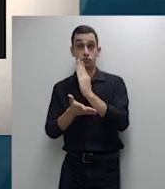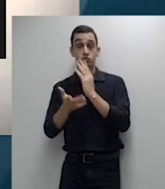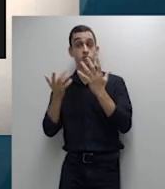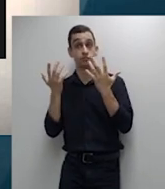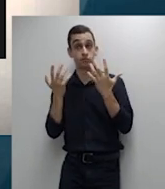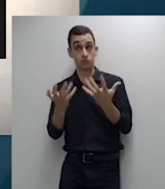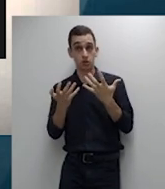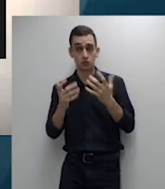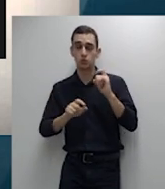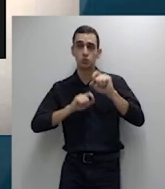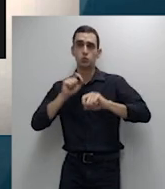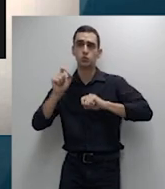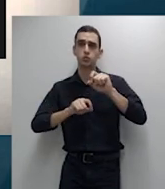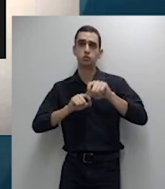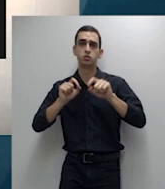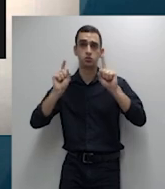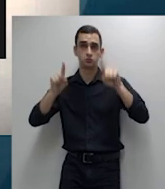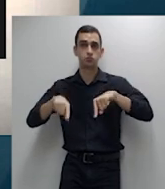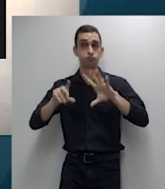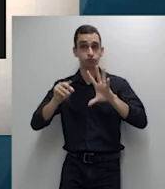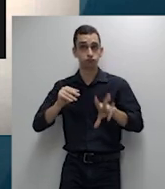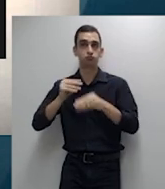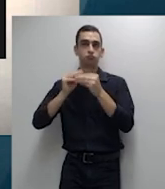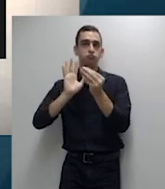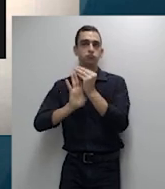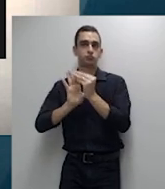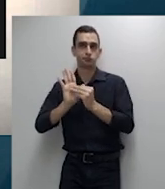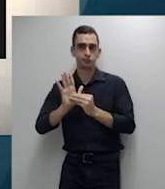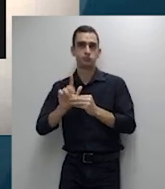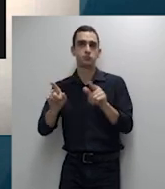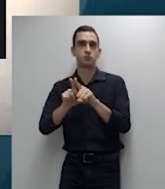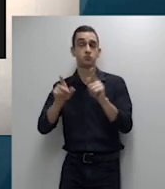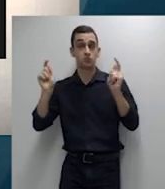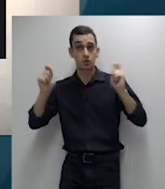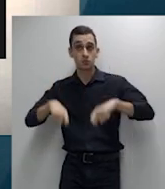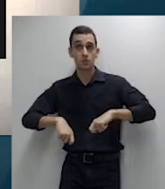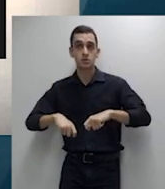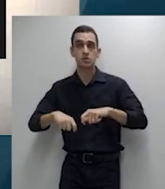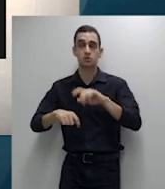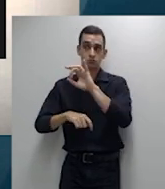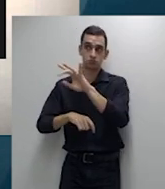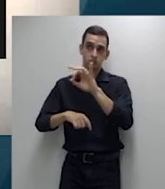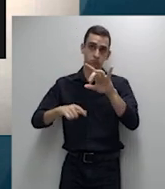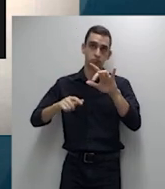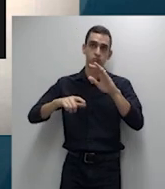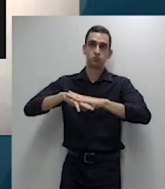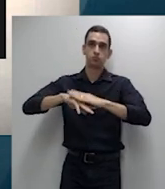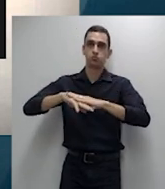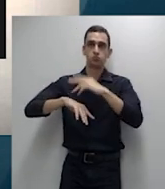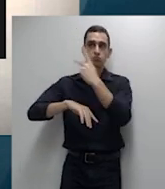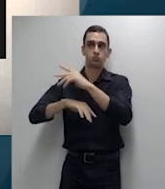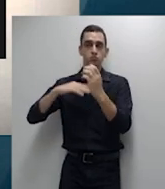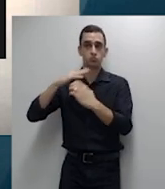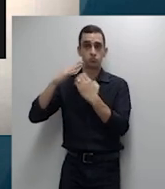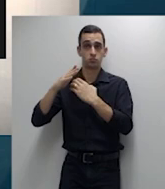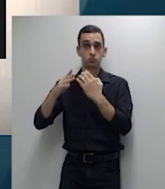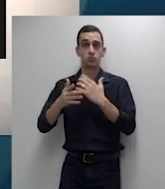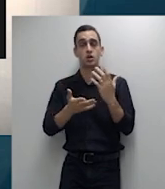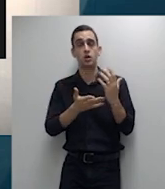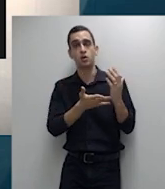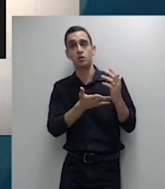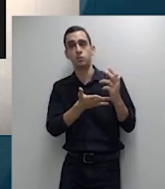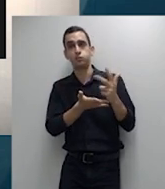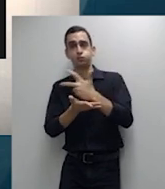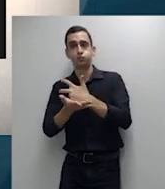incluir Exatamente esse provimento de capacidade de fazer dental no rol dos serviços tributados pelo